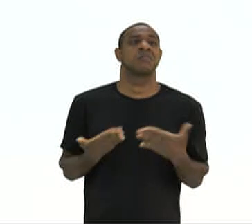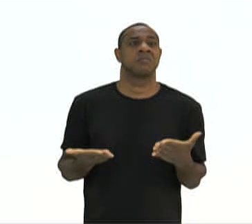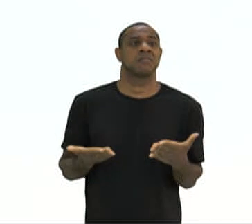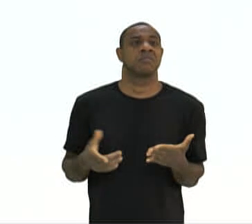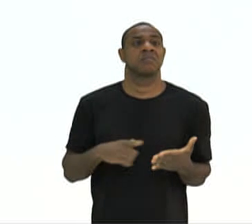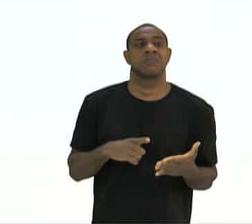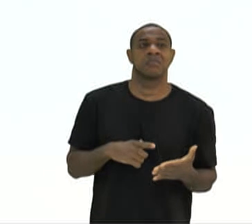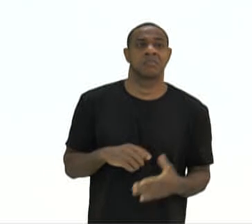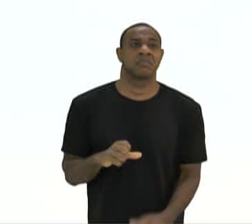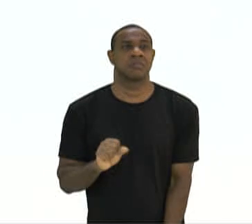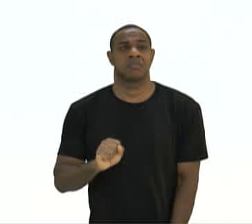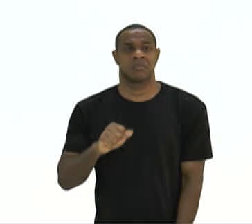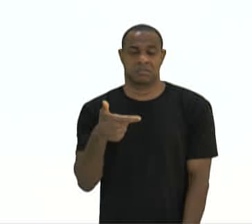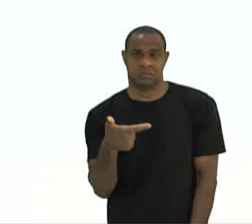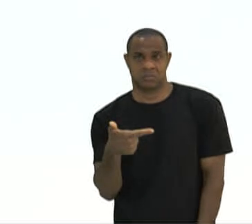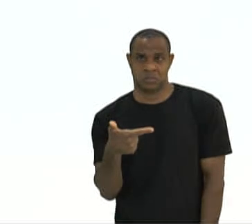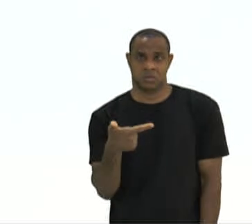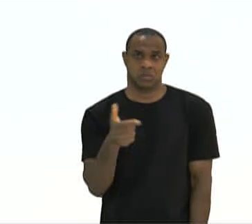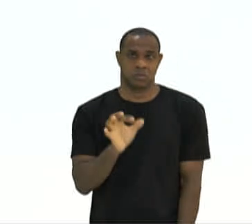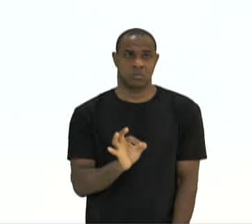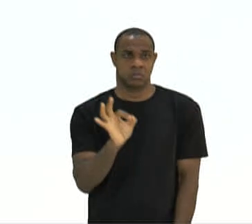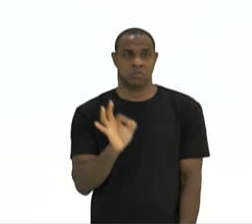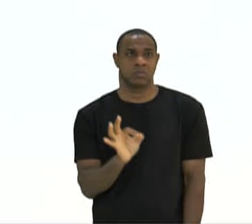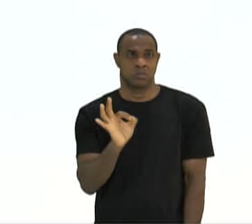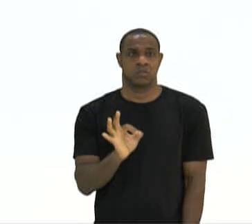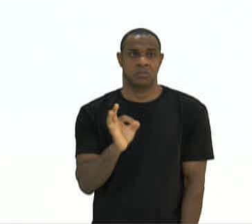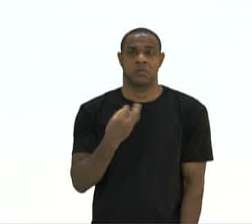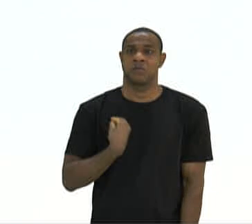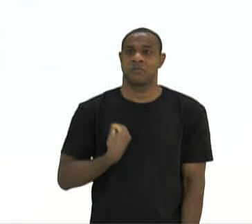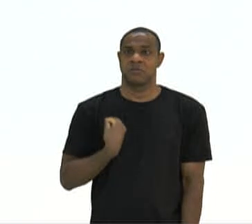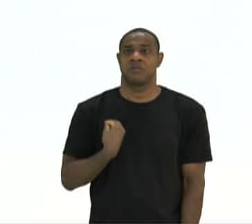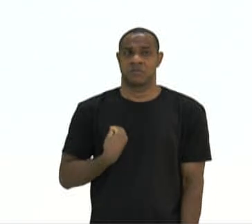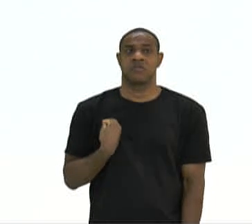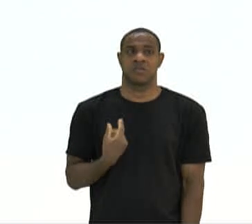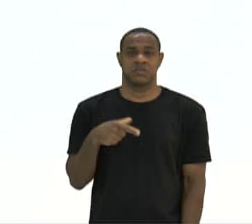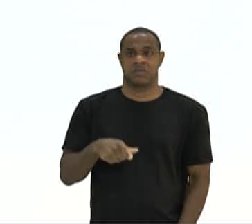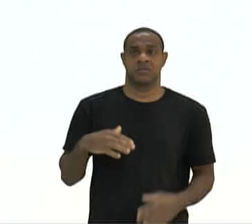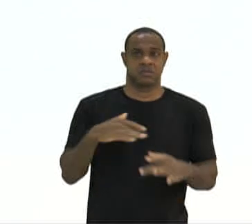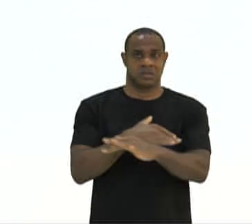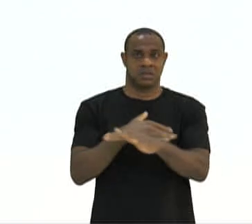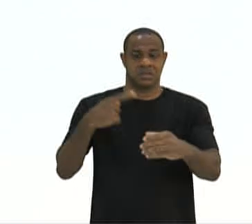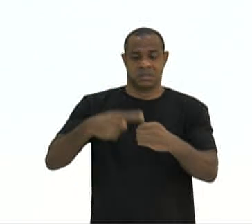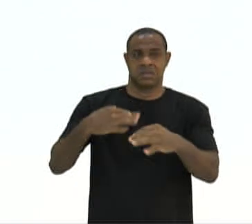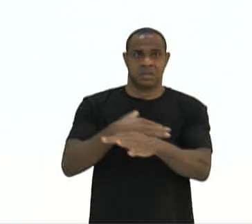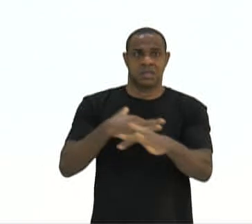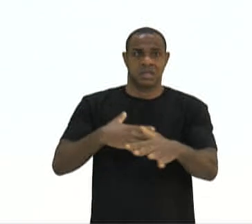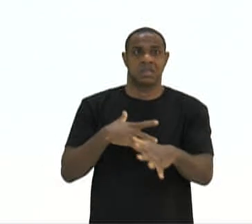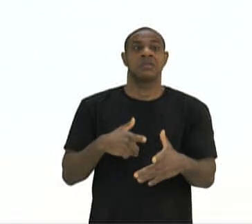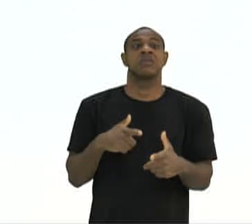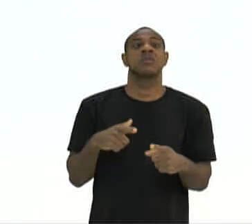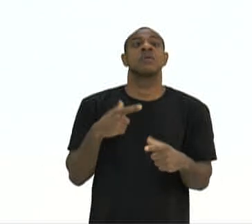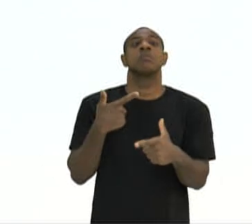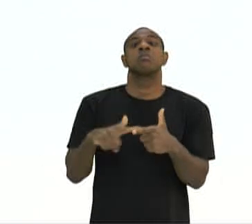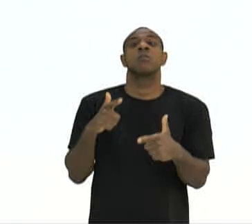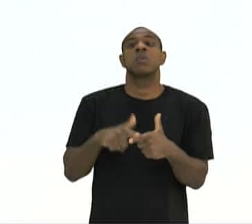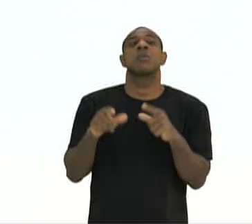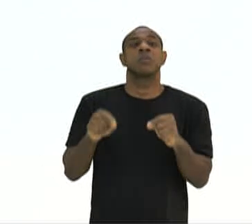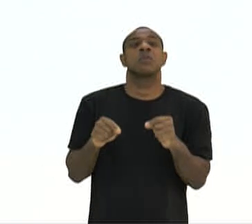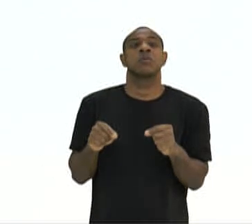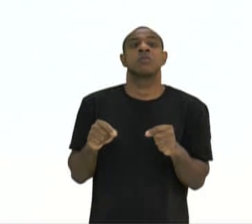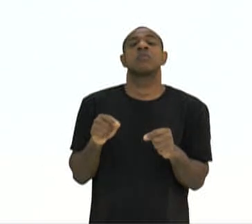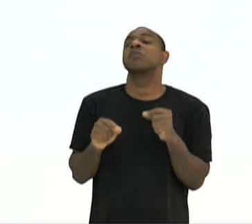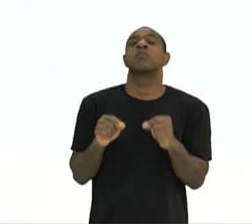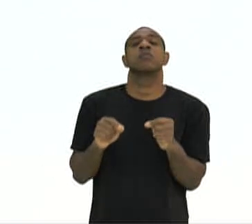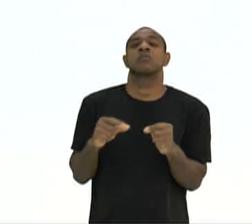de 82% da população vive em centros urbanos e a consequência dessa alta